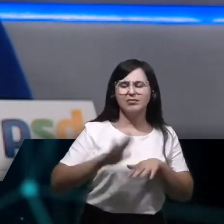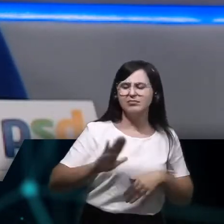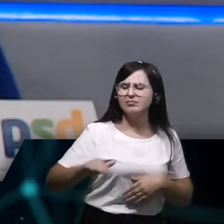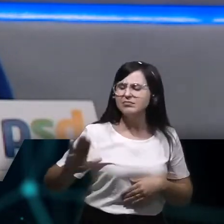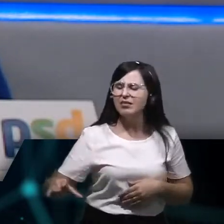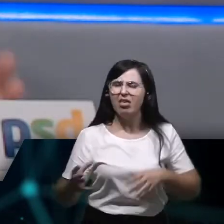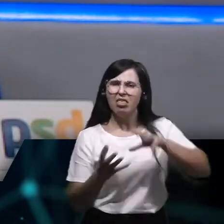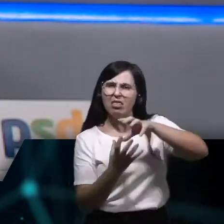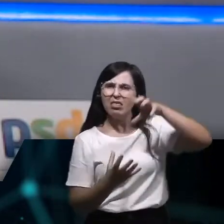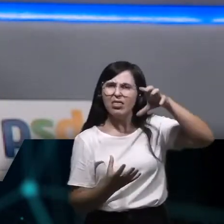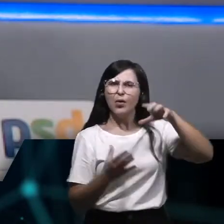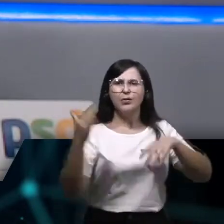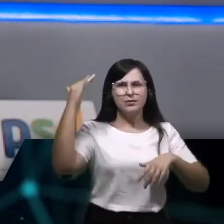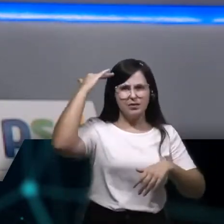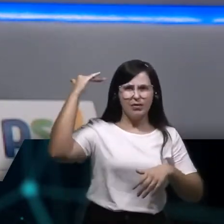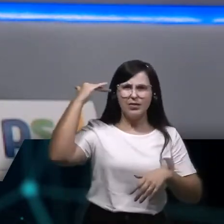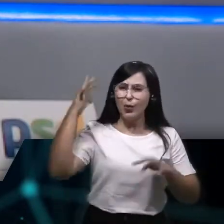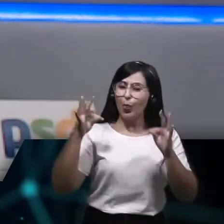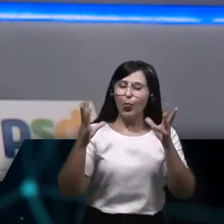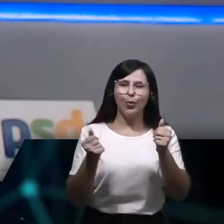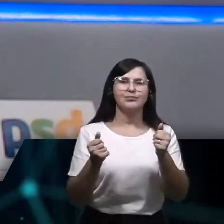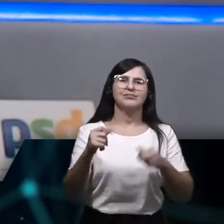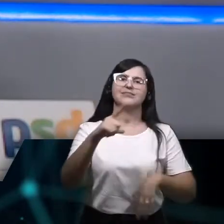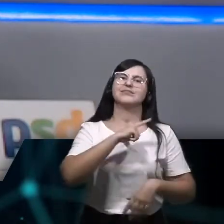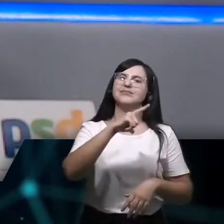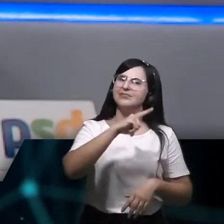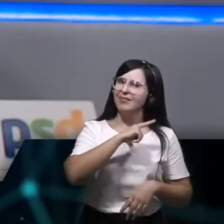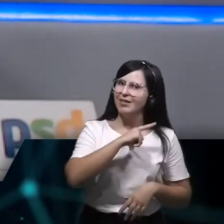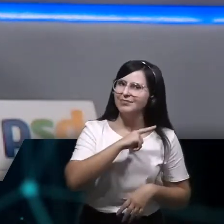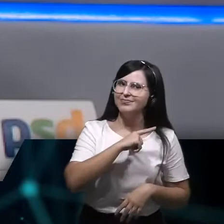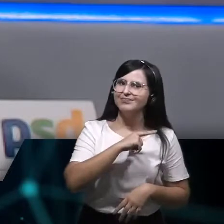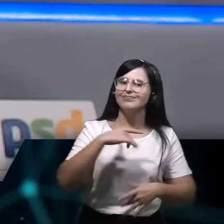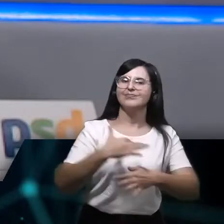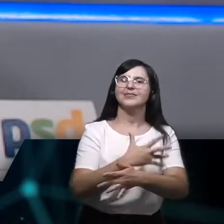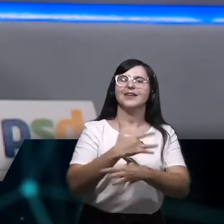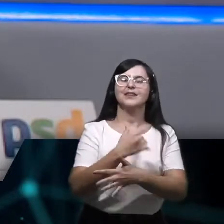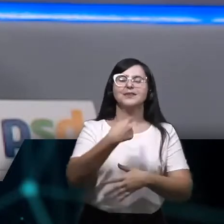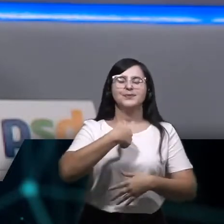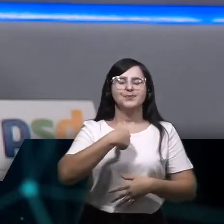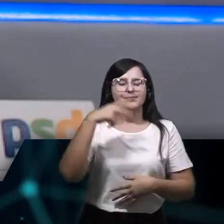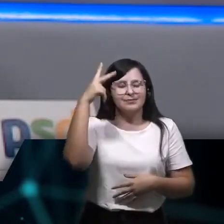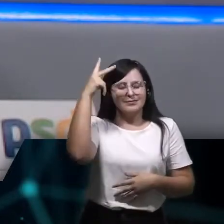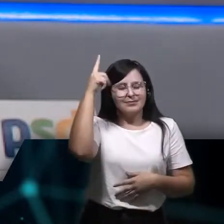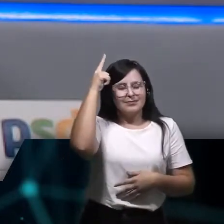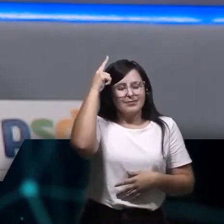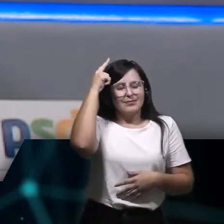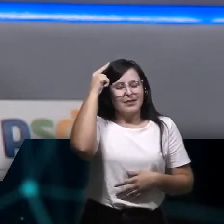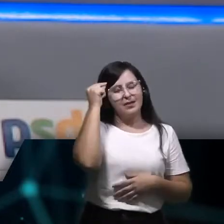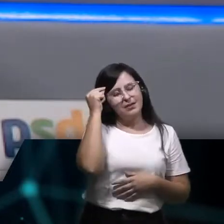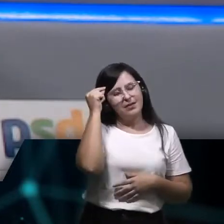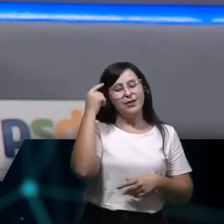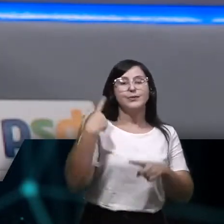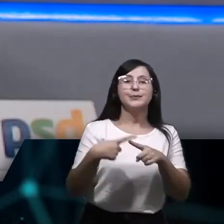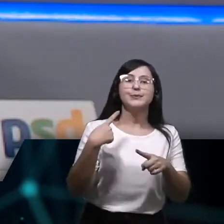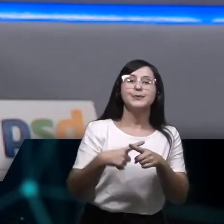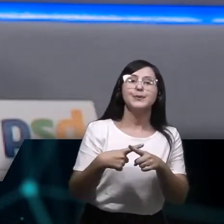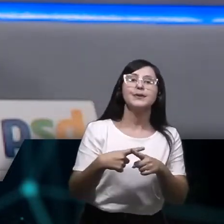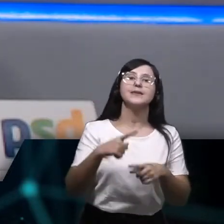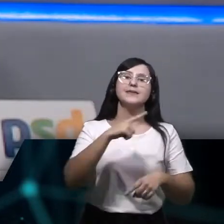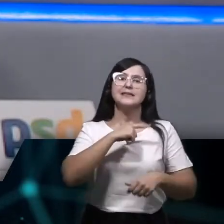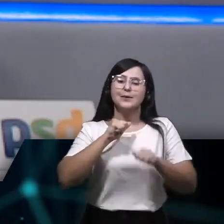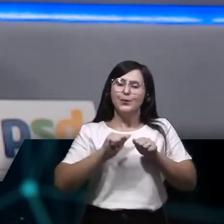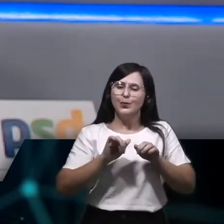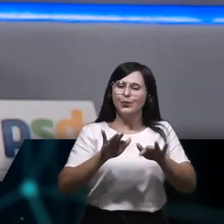sendo assistida por a nossa rede. Eu fico muito tranquilo a gente saber que a gente conseguiu, apesar da